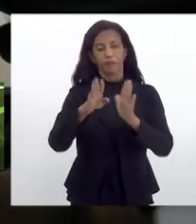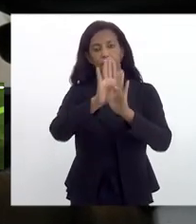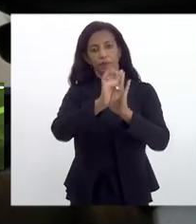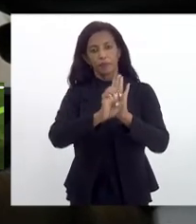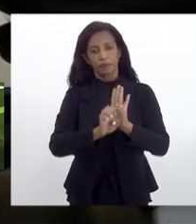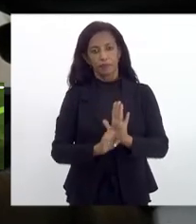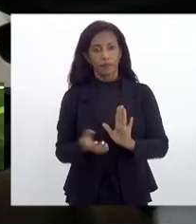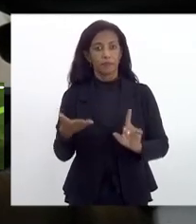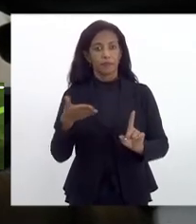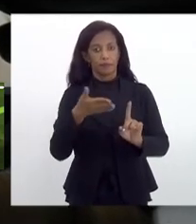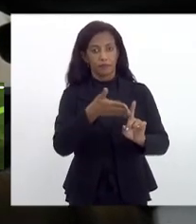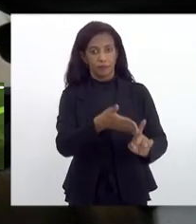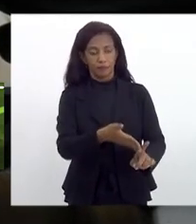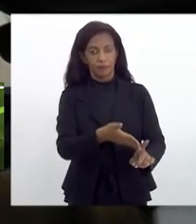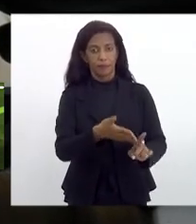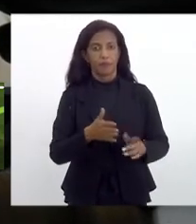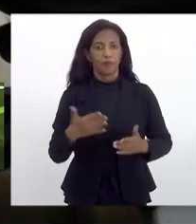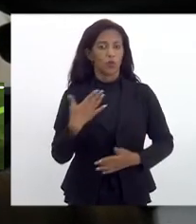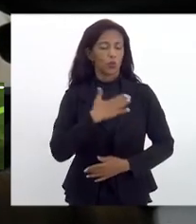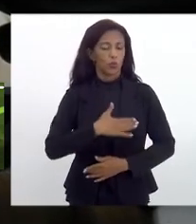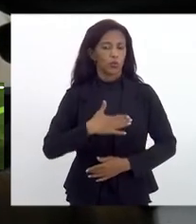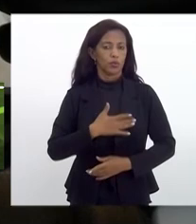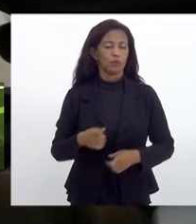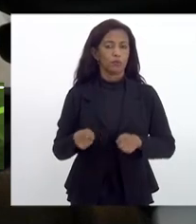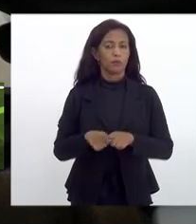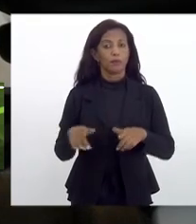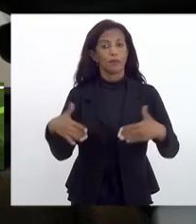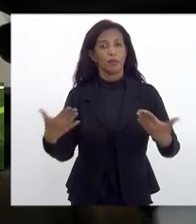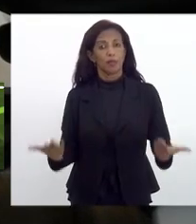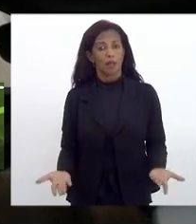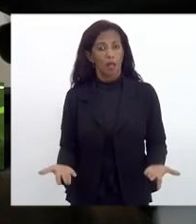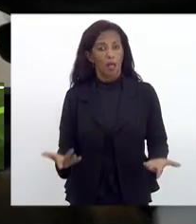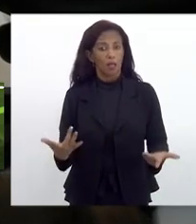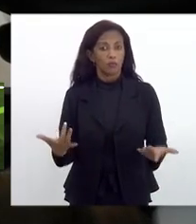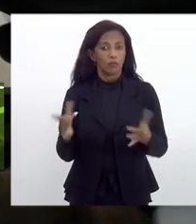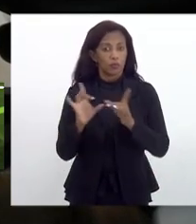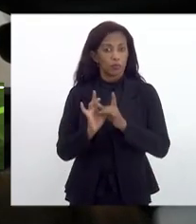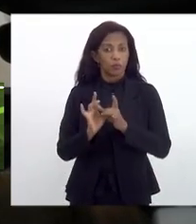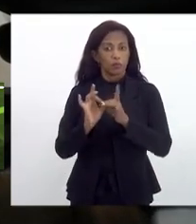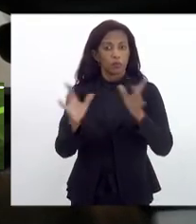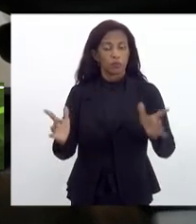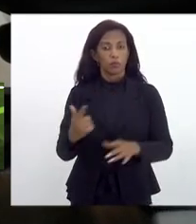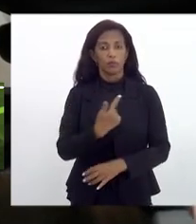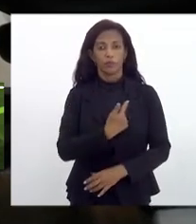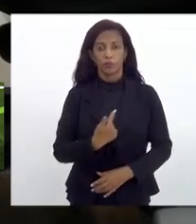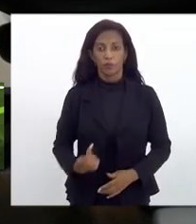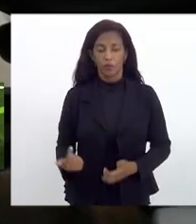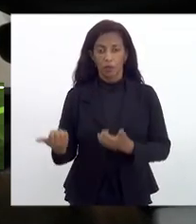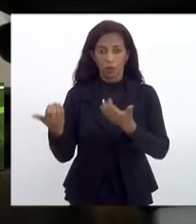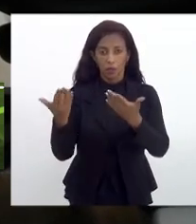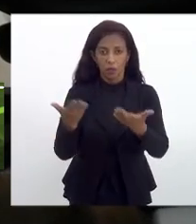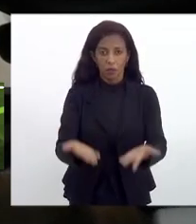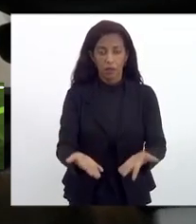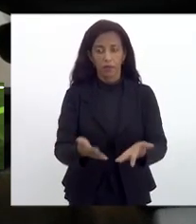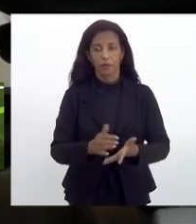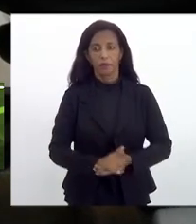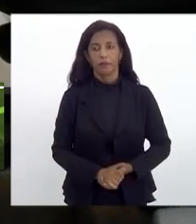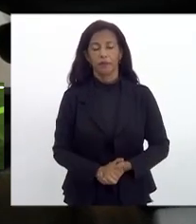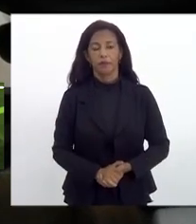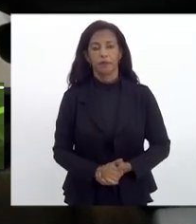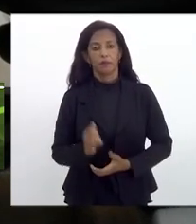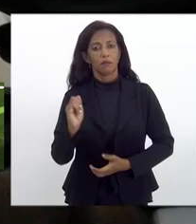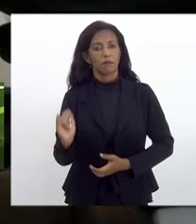nesse sentido e gostaríamos e, claro, estamos autorizando ao governo a dar a